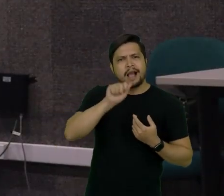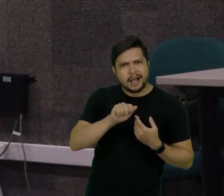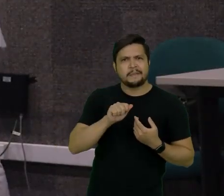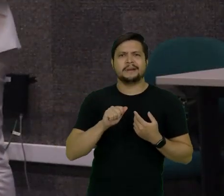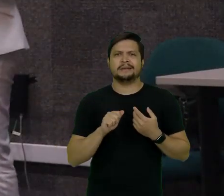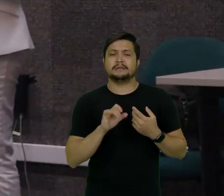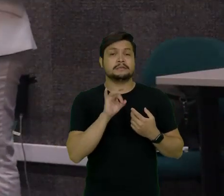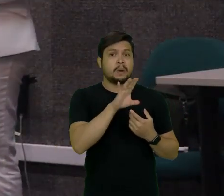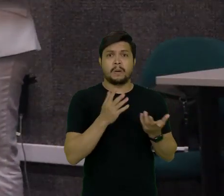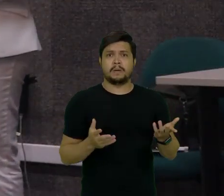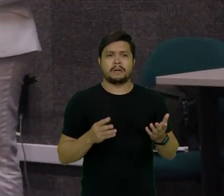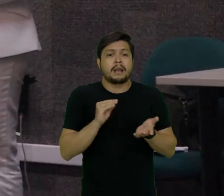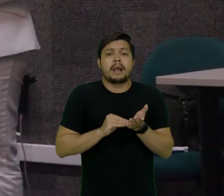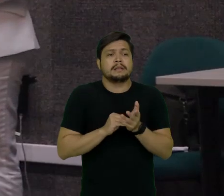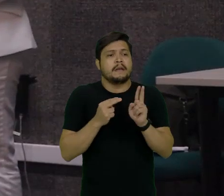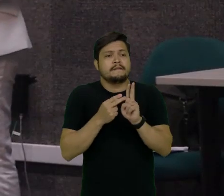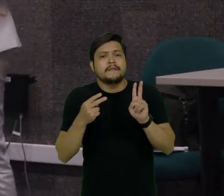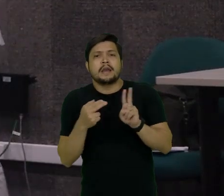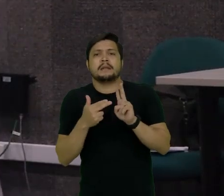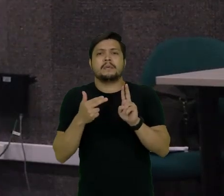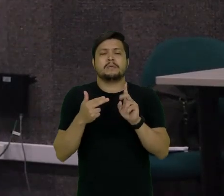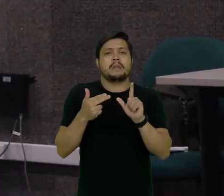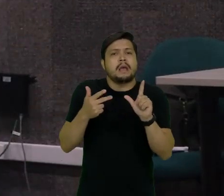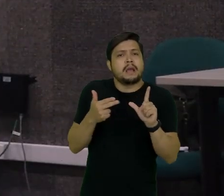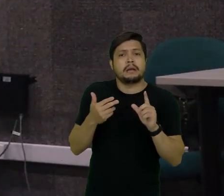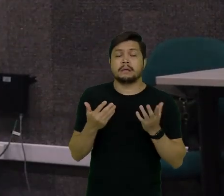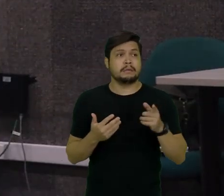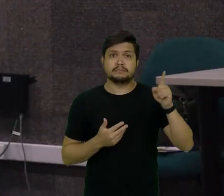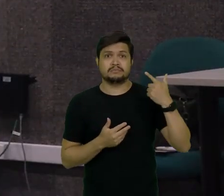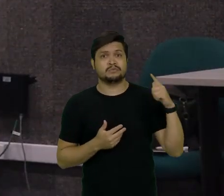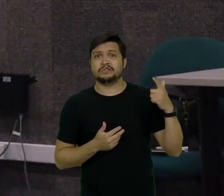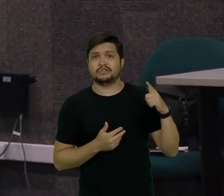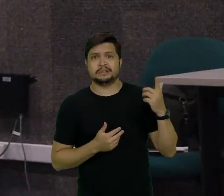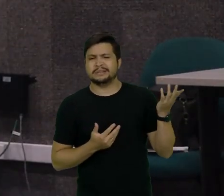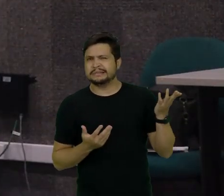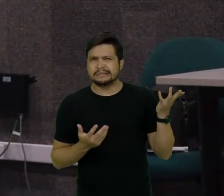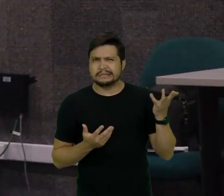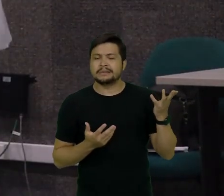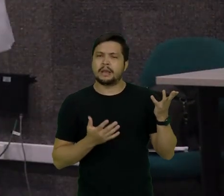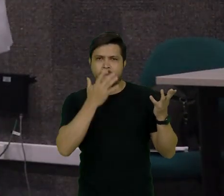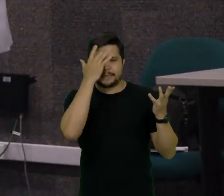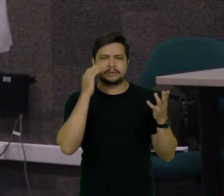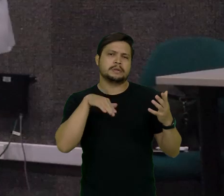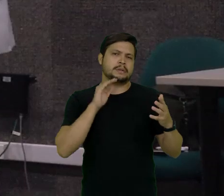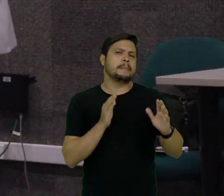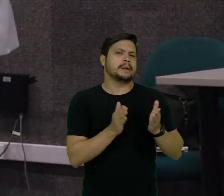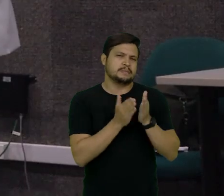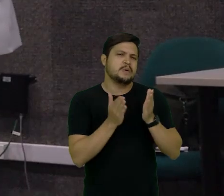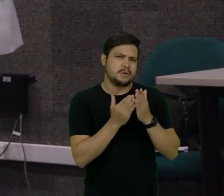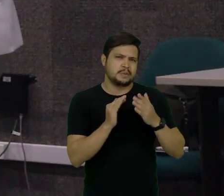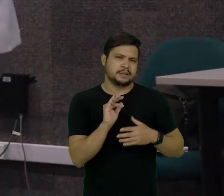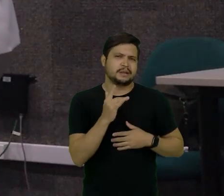olha a importância que a nossa profissão tem para alimentar as pessoas, né? Então, aquelas